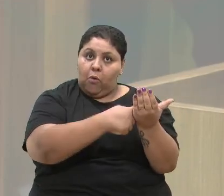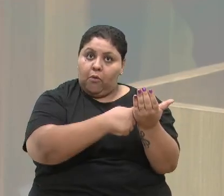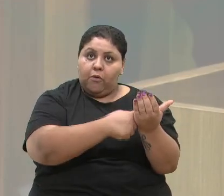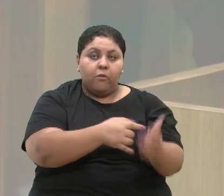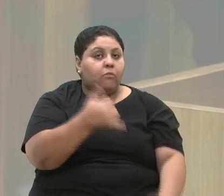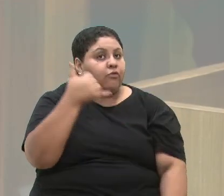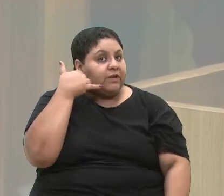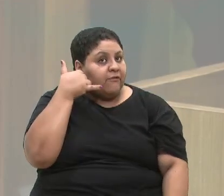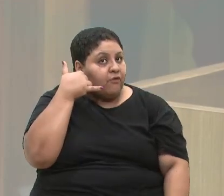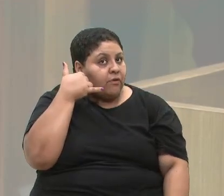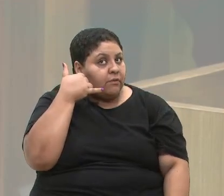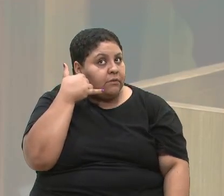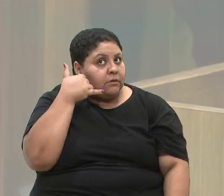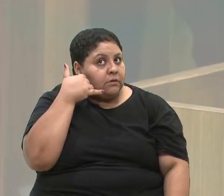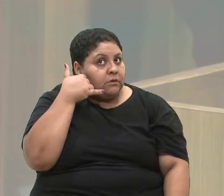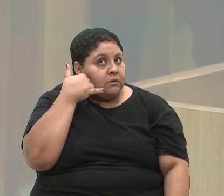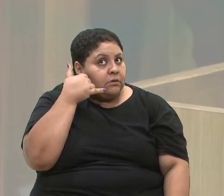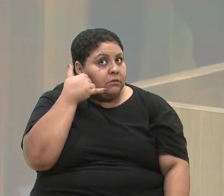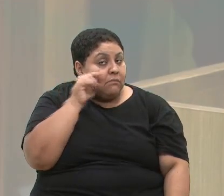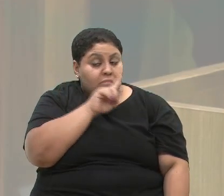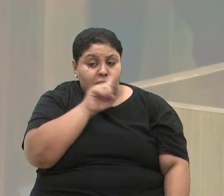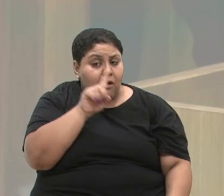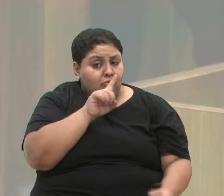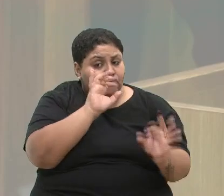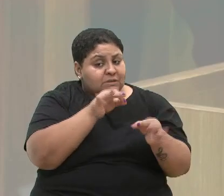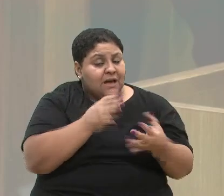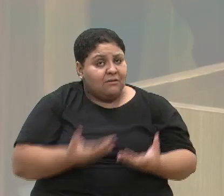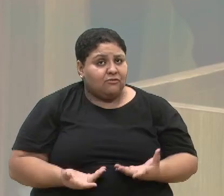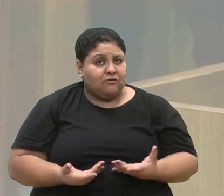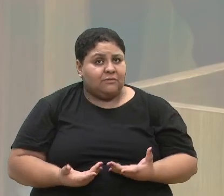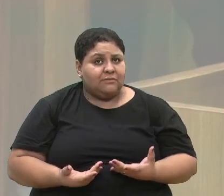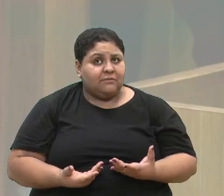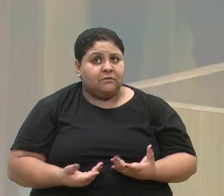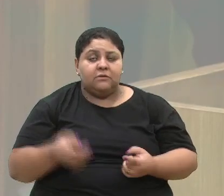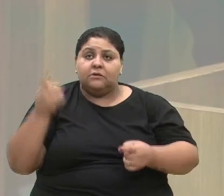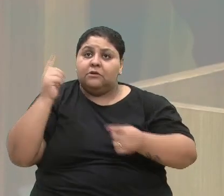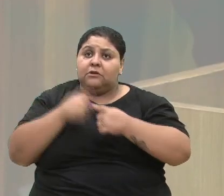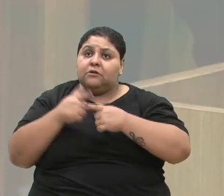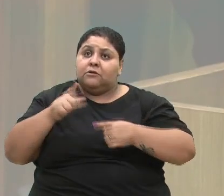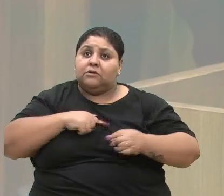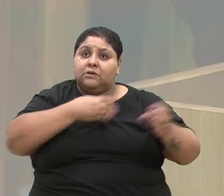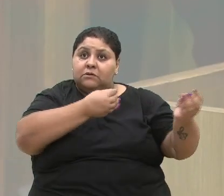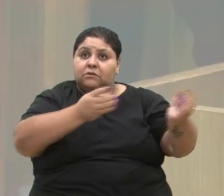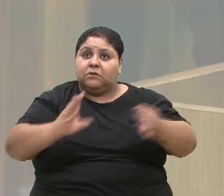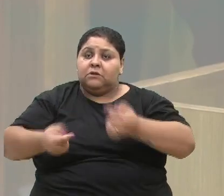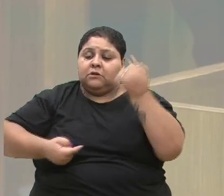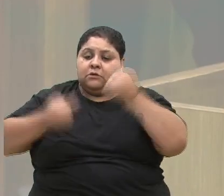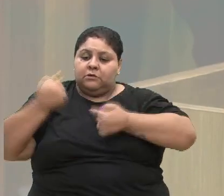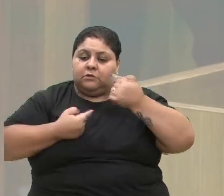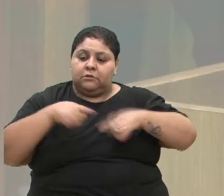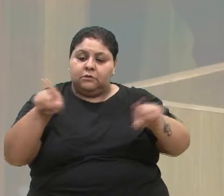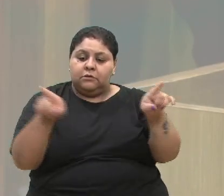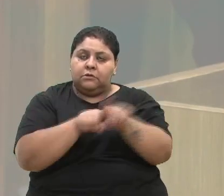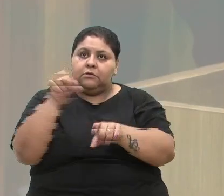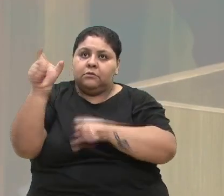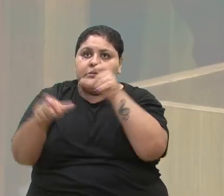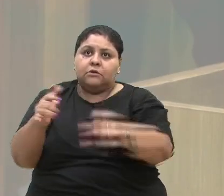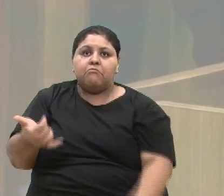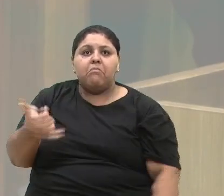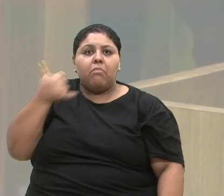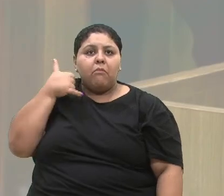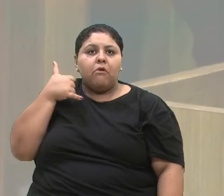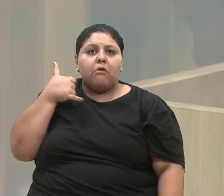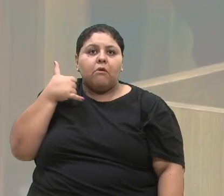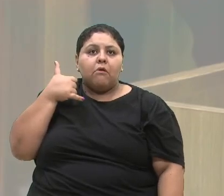por telefone, que não está funcionando. Porque eu tenho muitas reclamações de pessoas que me ligam e me dizem,